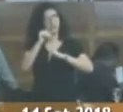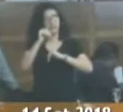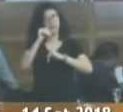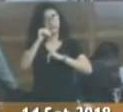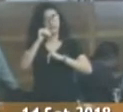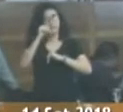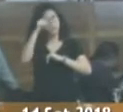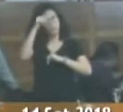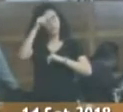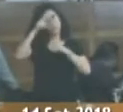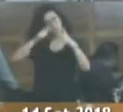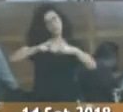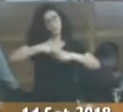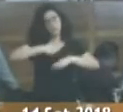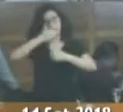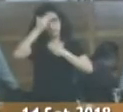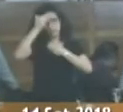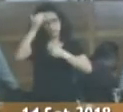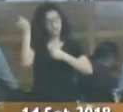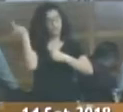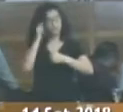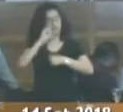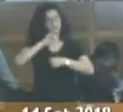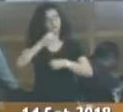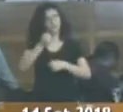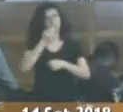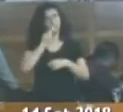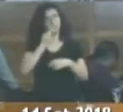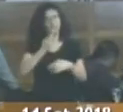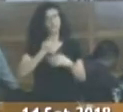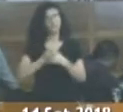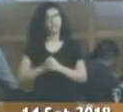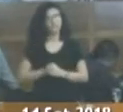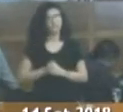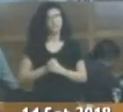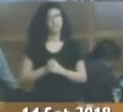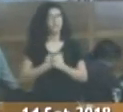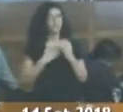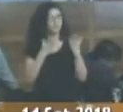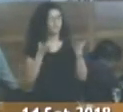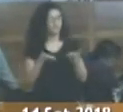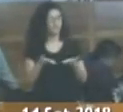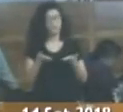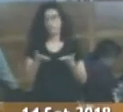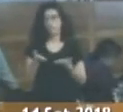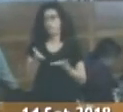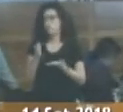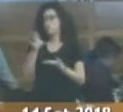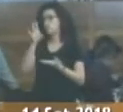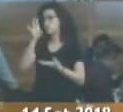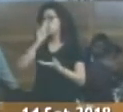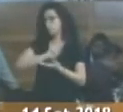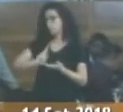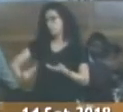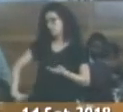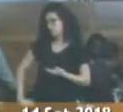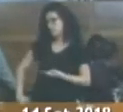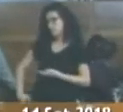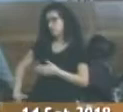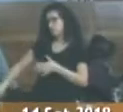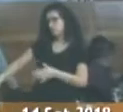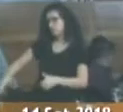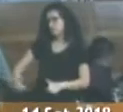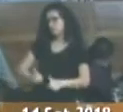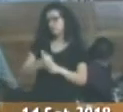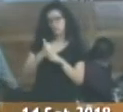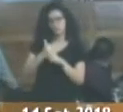eu queria mais uma vez agradecer pela oportunidade de estar falando, né, e agora eu vou passar a palavra aqui para o nosso presidente lá do